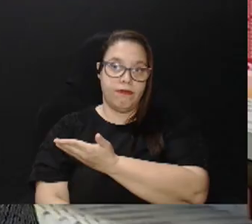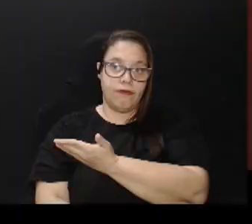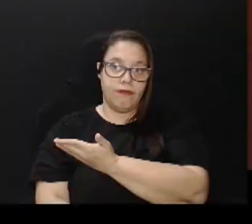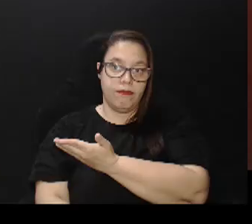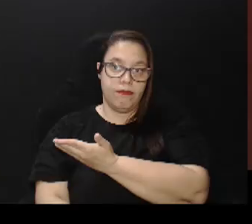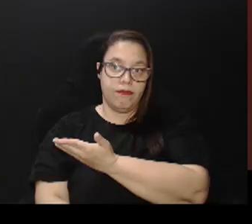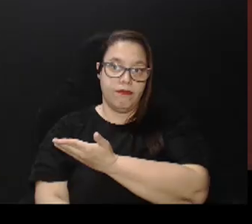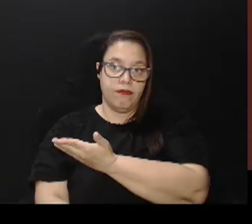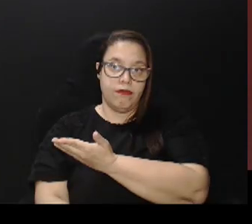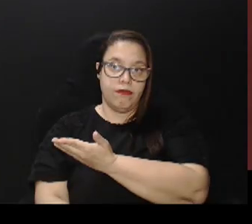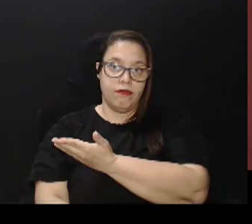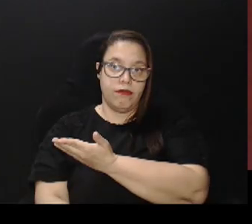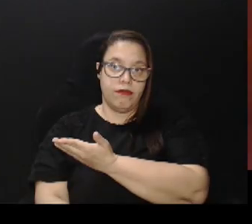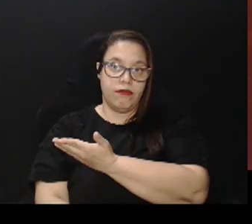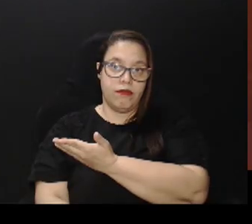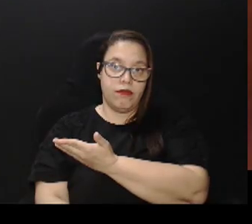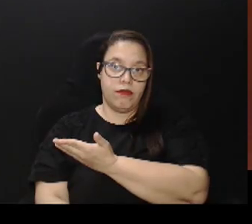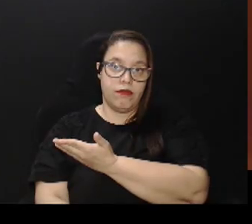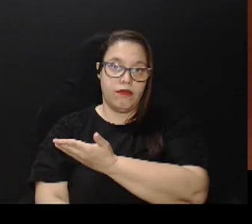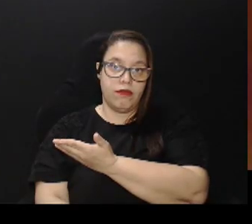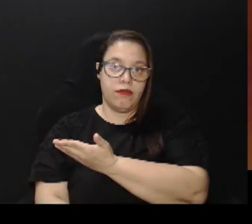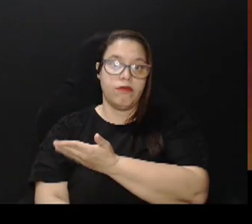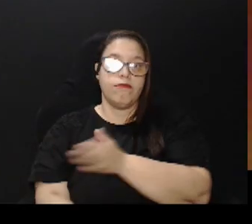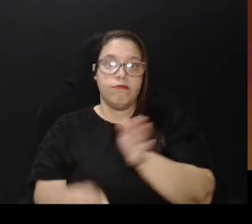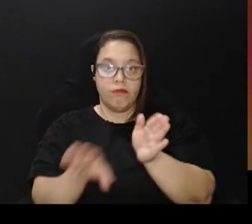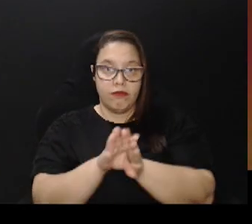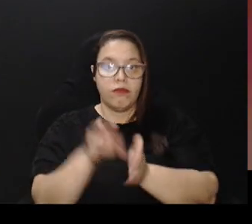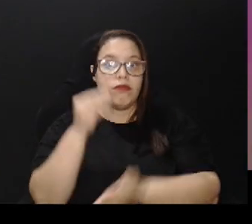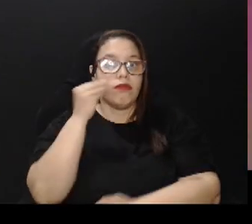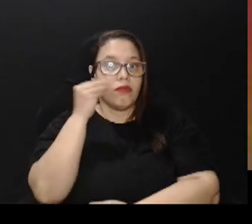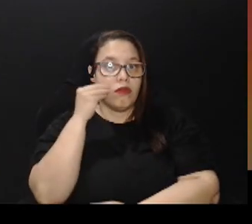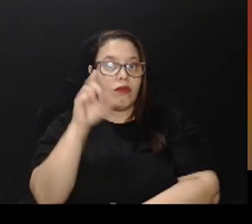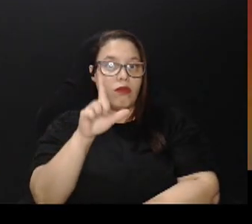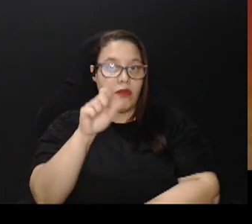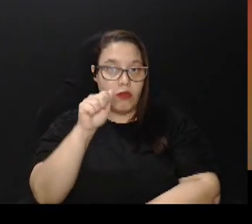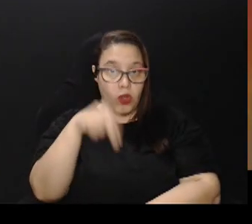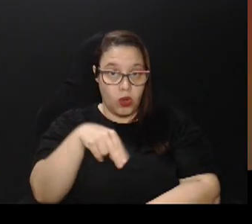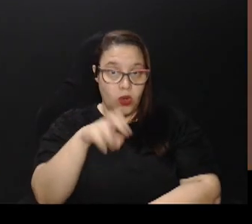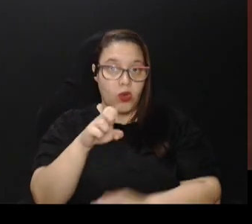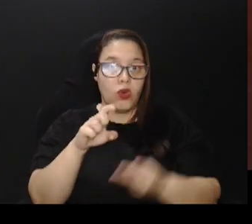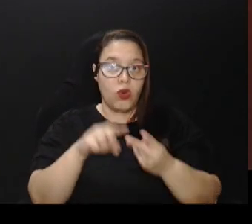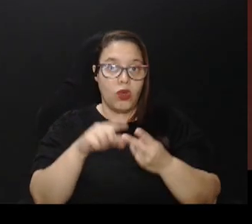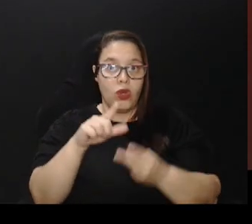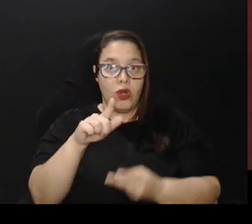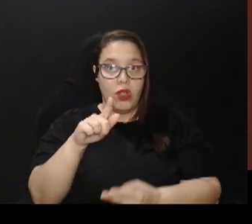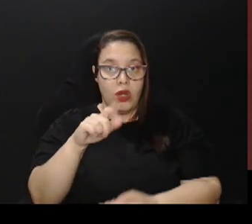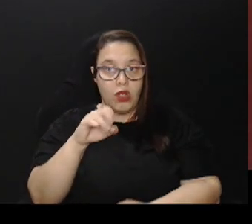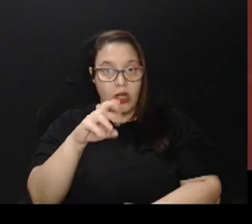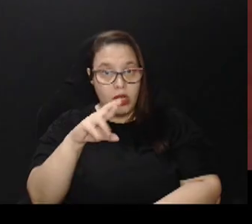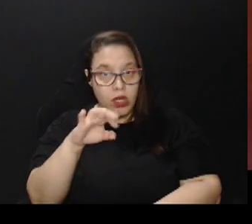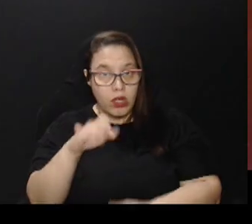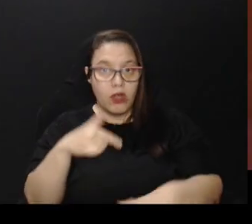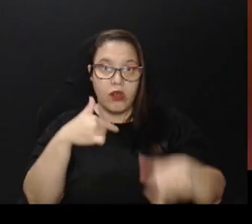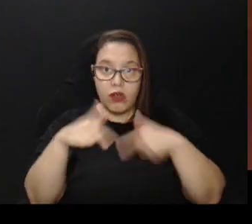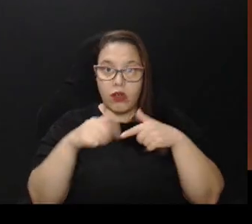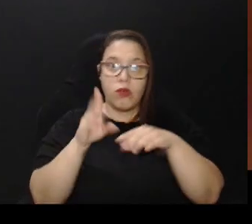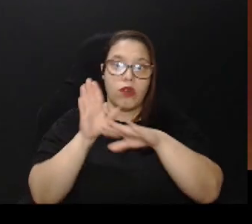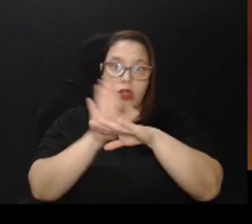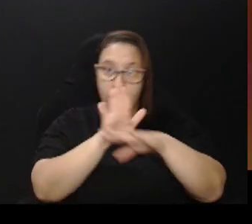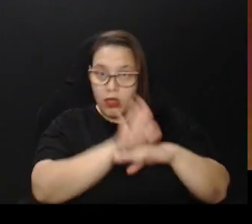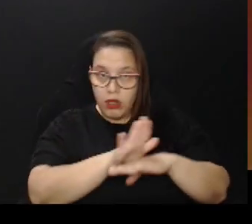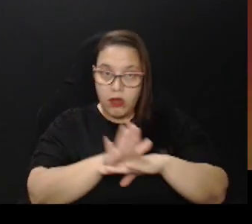Eduardo Lane vem para cá, junto com o George Morton, para trabalhar, para dar uma assistência